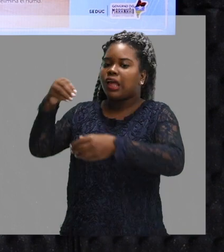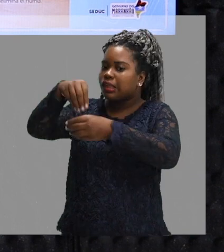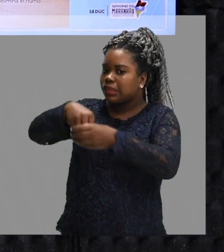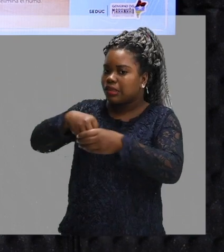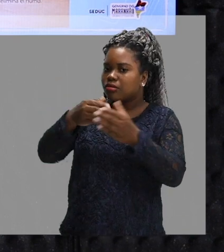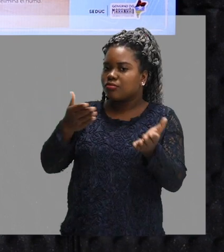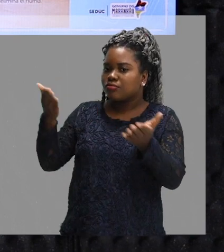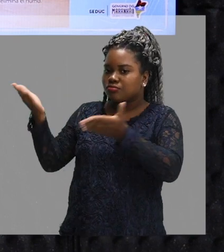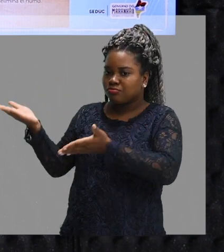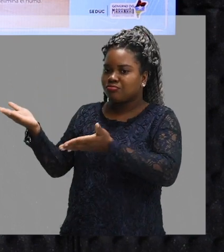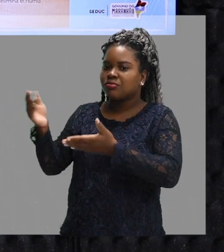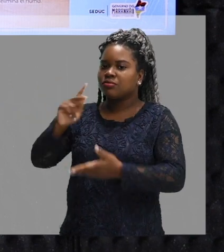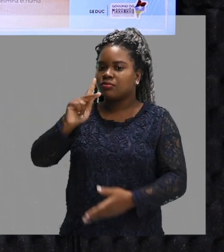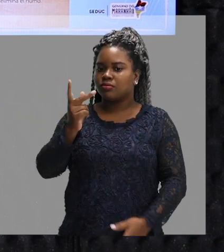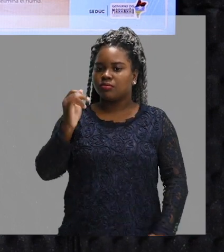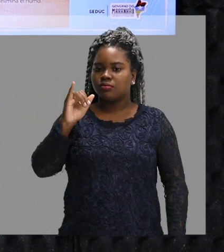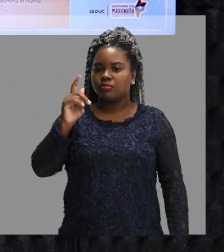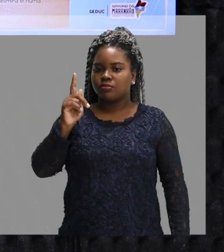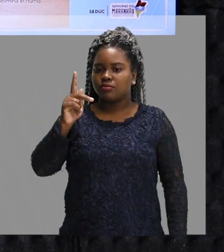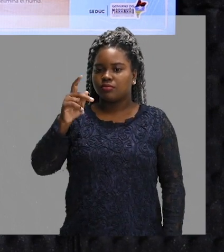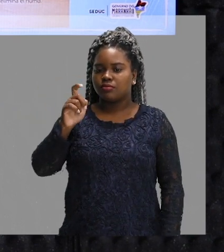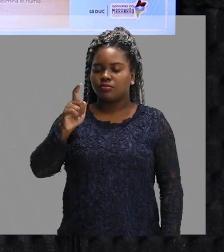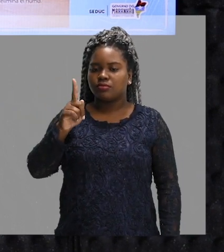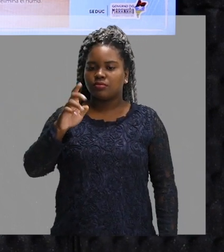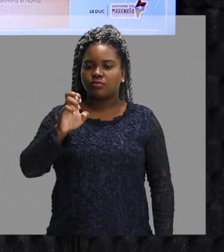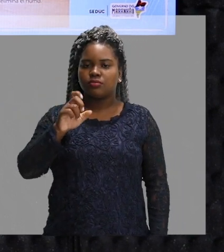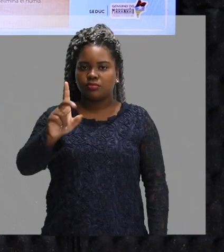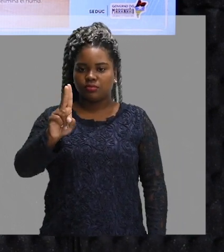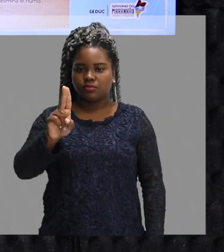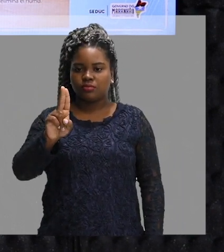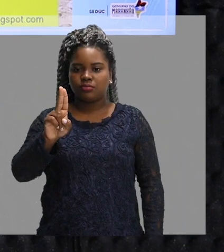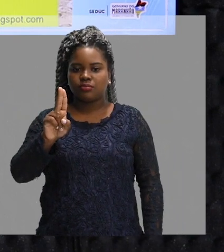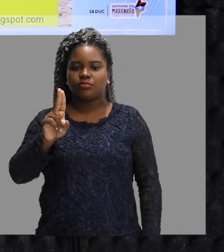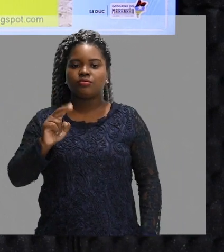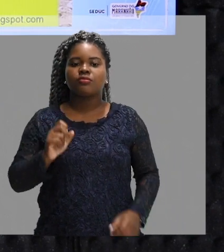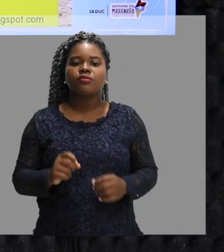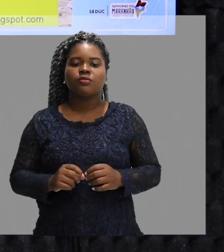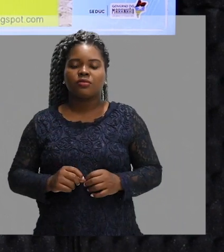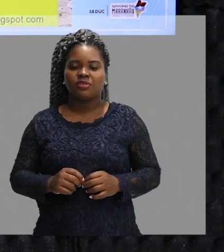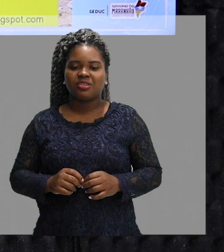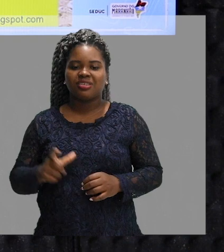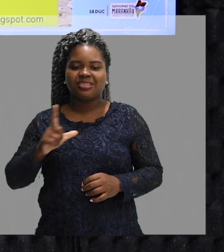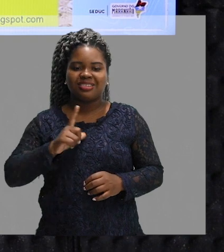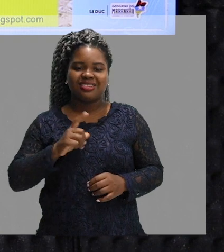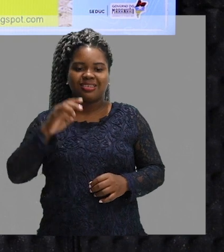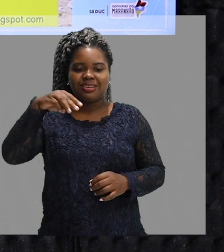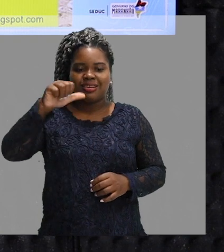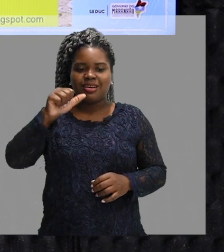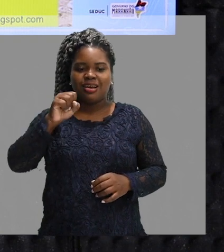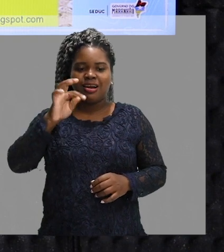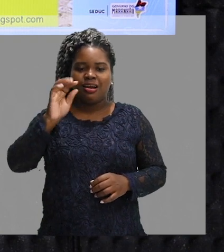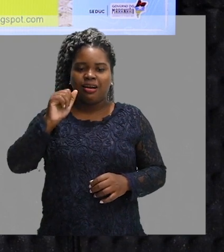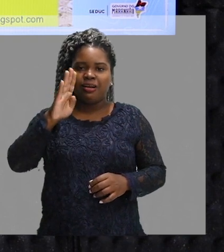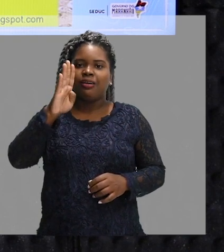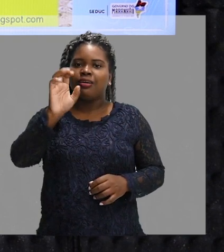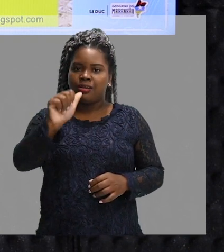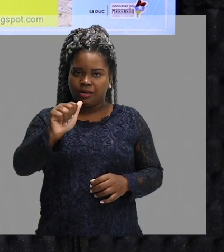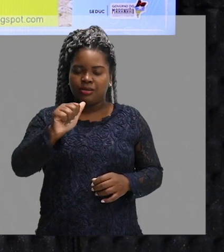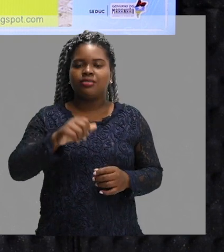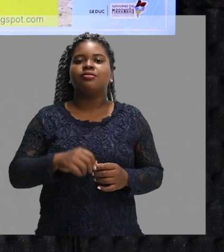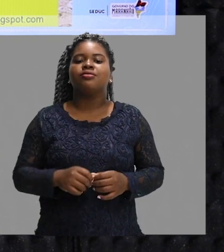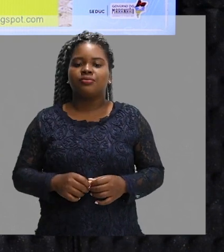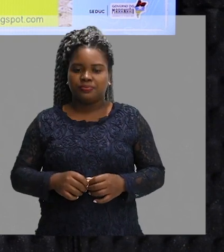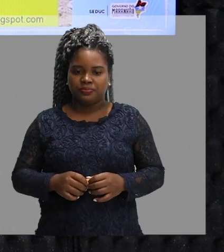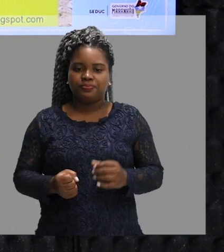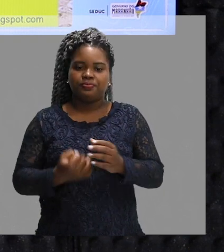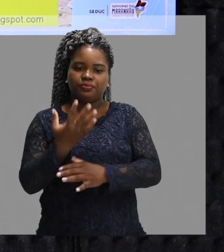aqueles filmes onde você tem templos subterrâneos? Pois é um hipogeu e uma mastaba, que uma em cima da outra vai dar